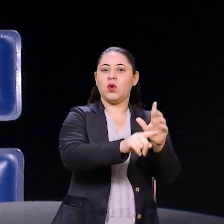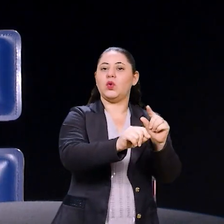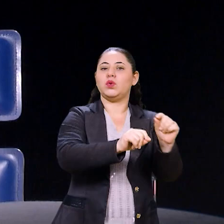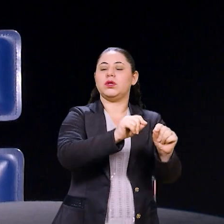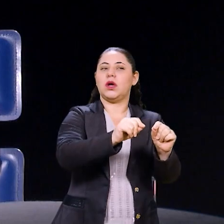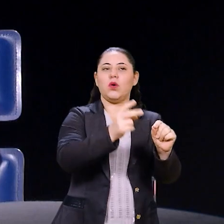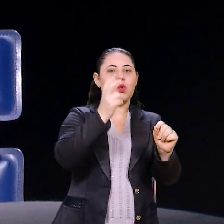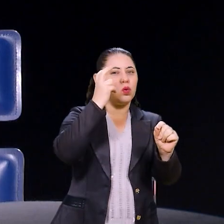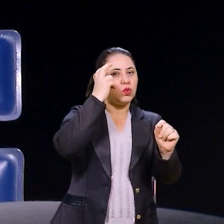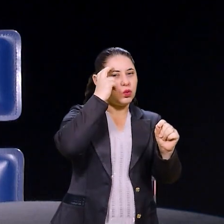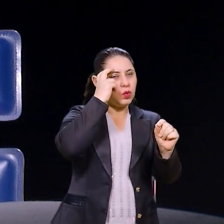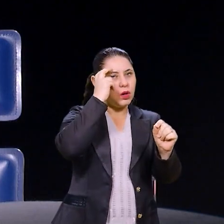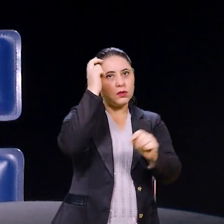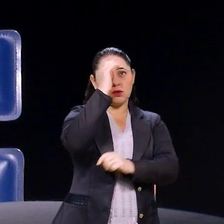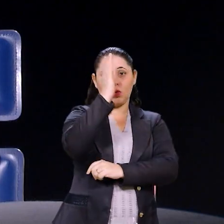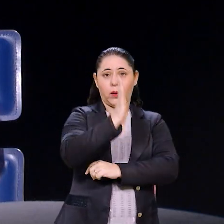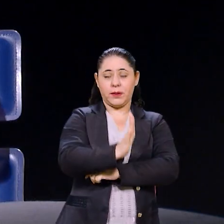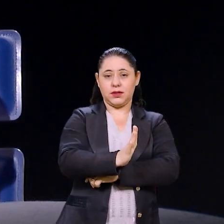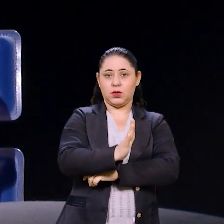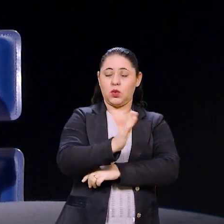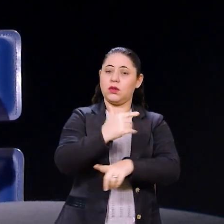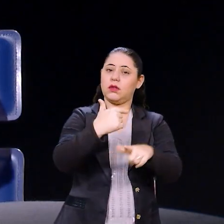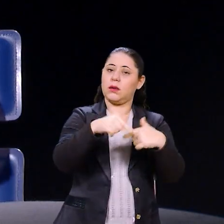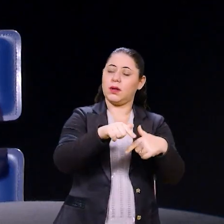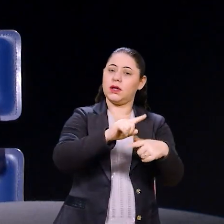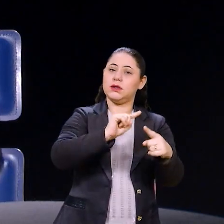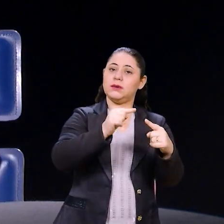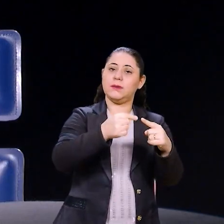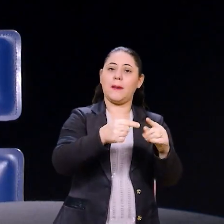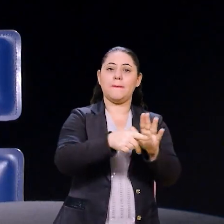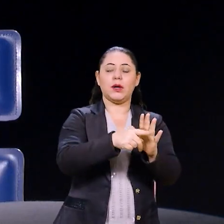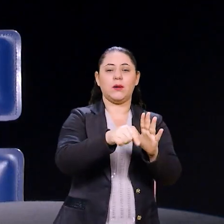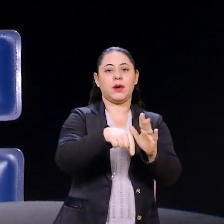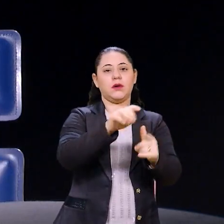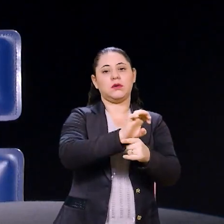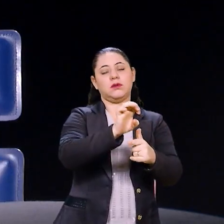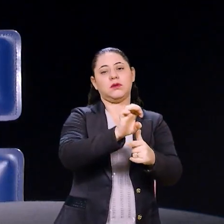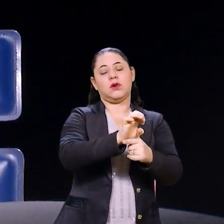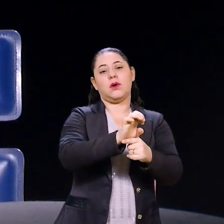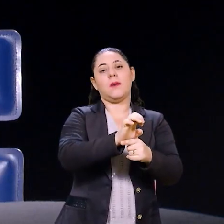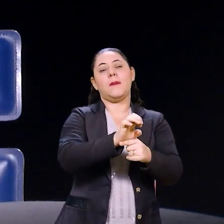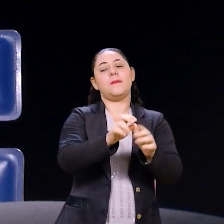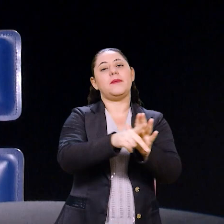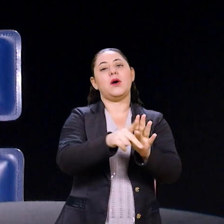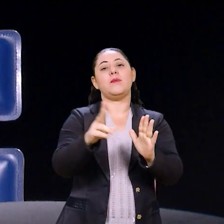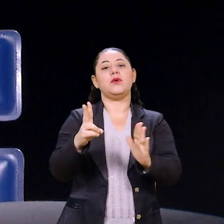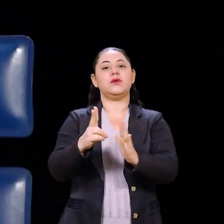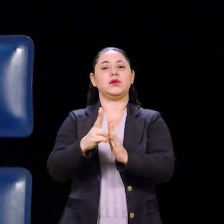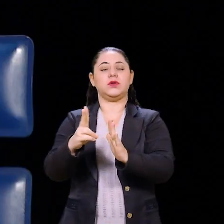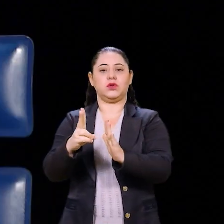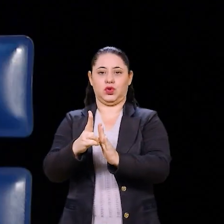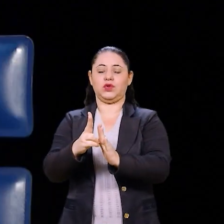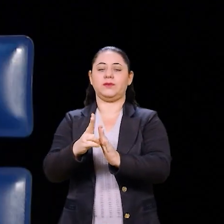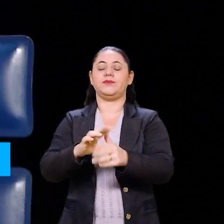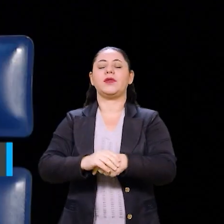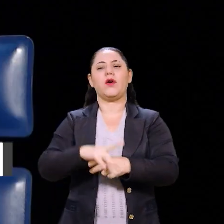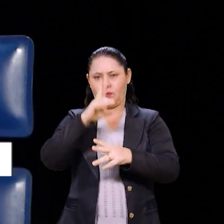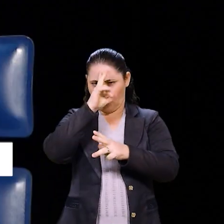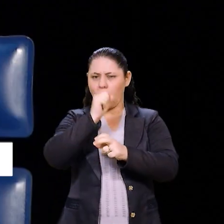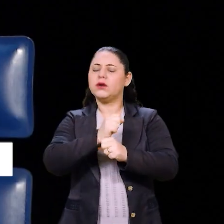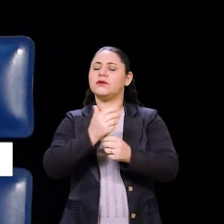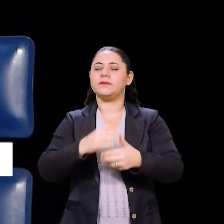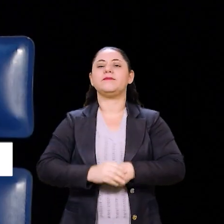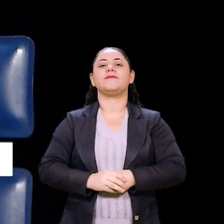da cultura do Brasil, mais especificamente no Mato Grosso do Sul, com as questões indígenas, que para nós aqui é muito forte. É muito